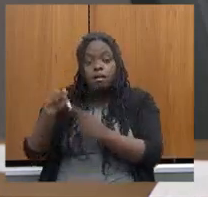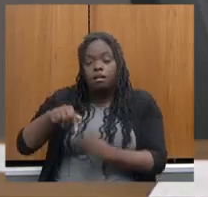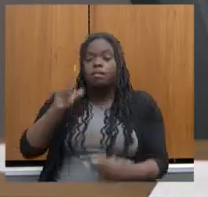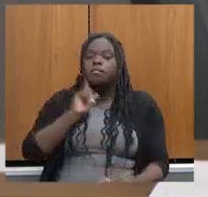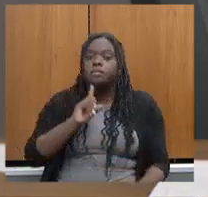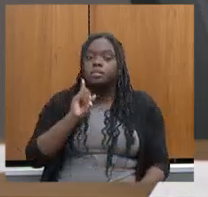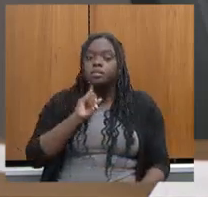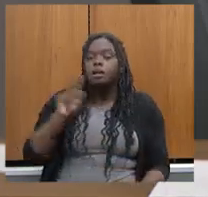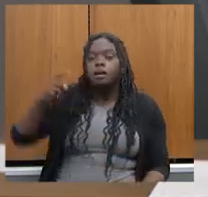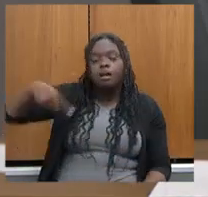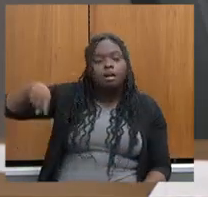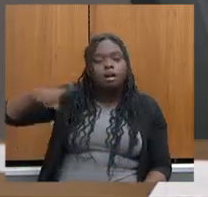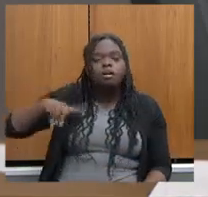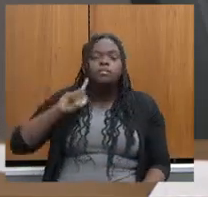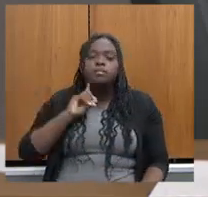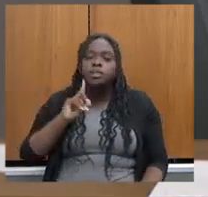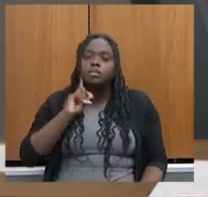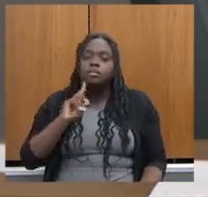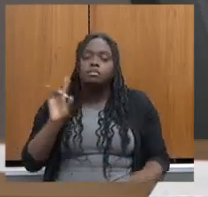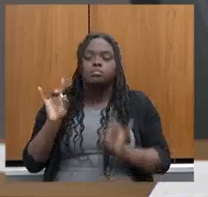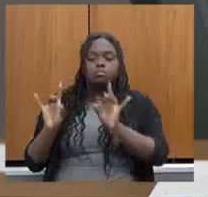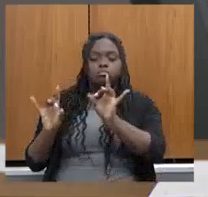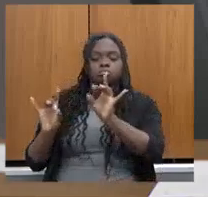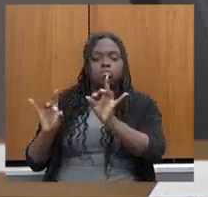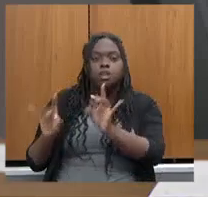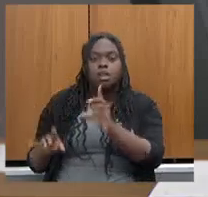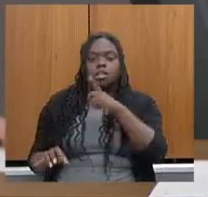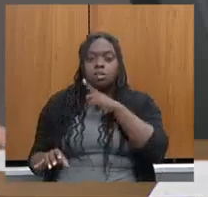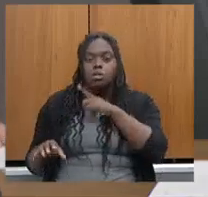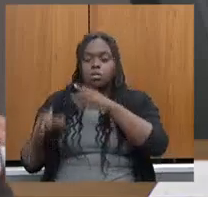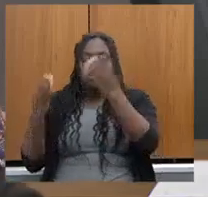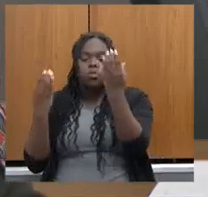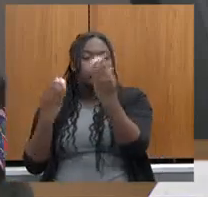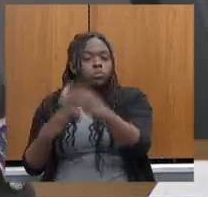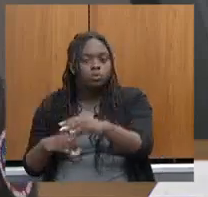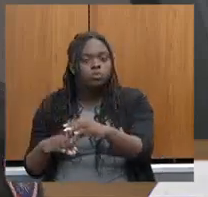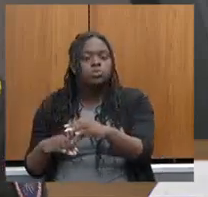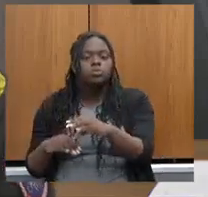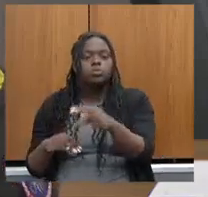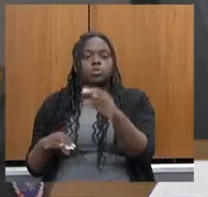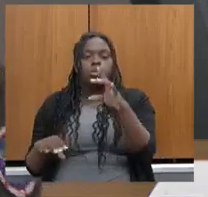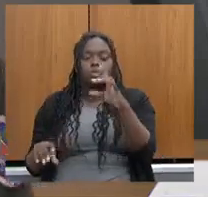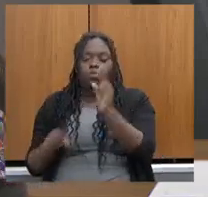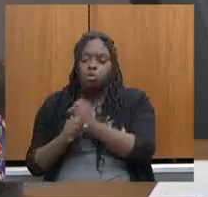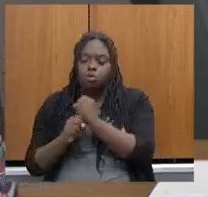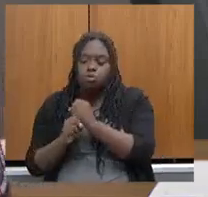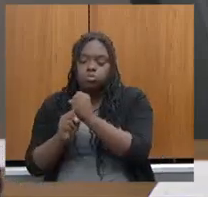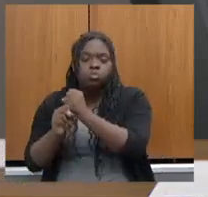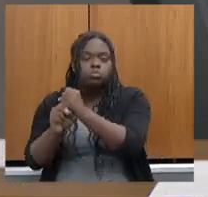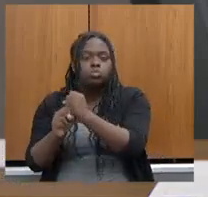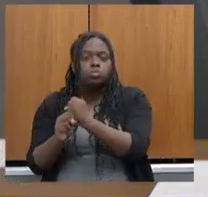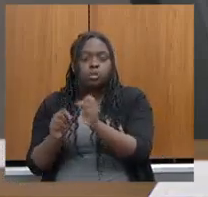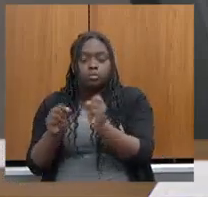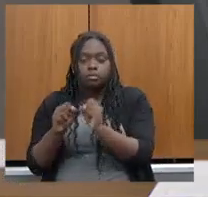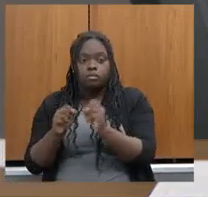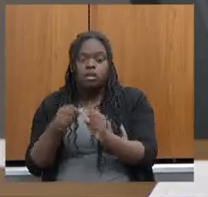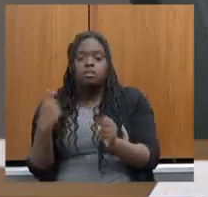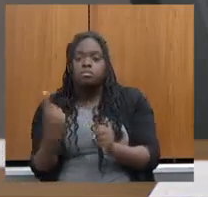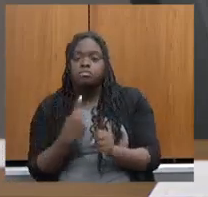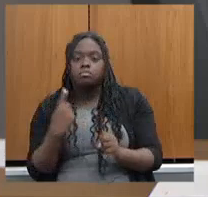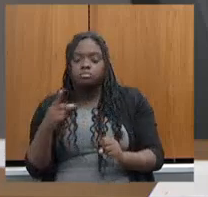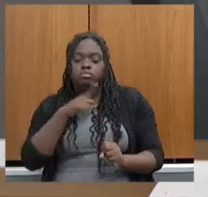em Minas especificamente ter o concurso regularmente todos os anos faz com que a gente possa ter